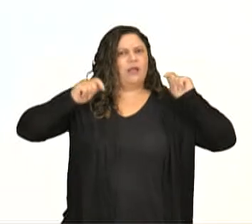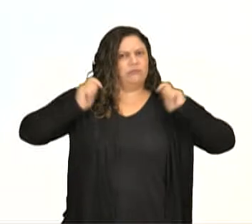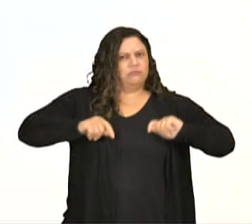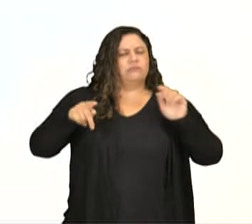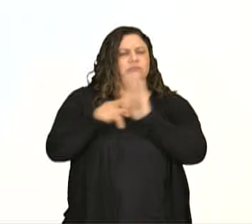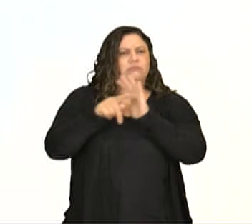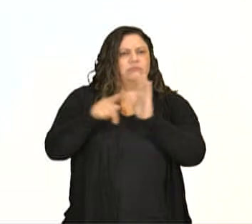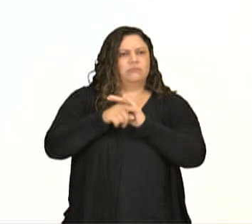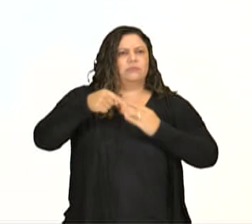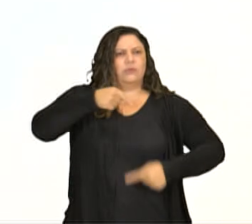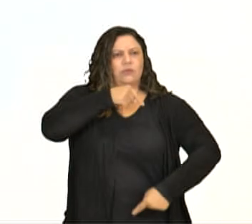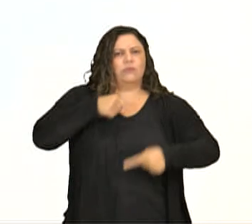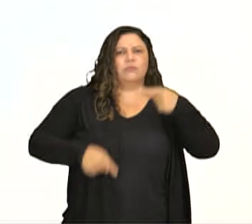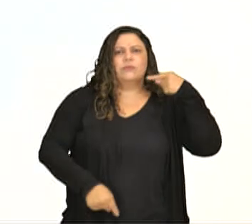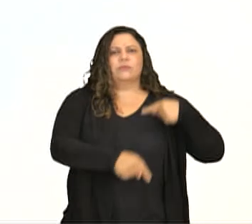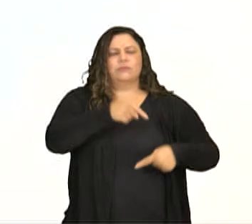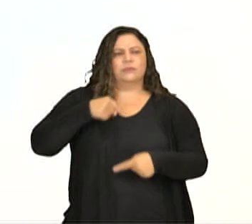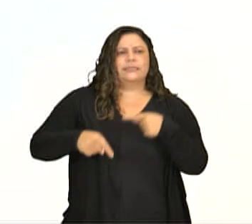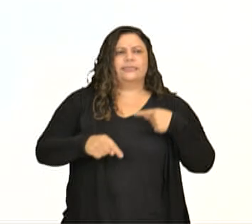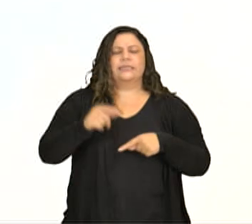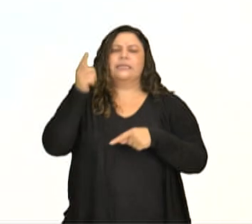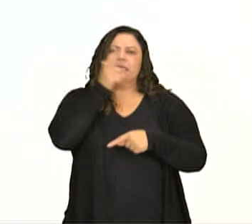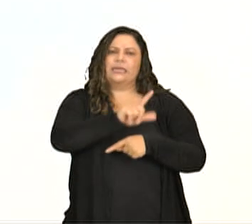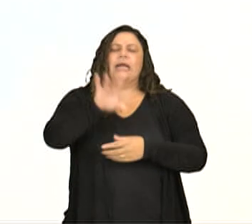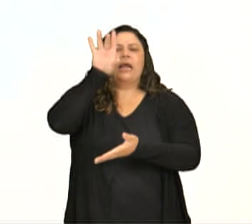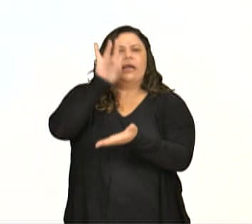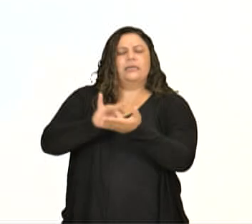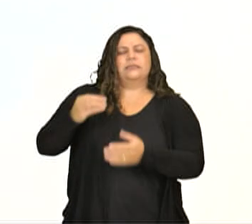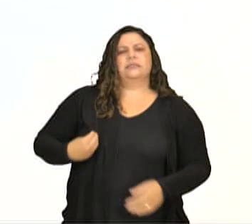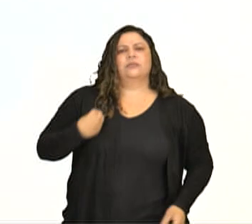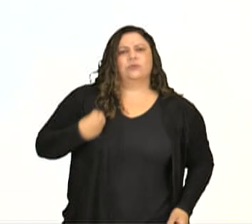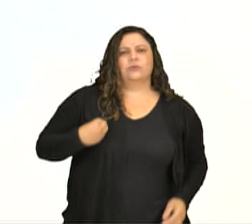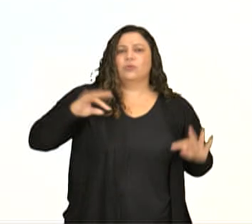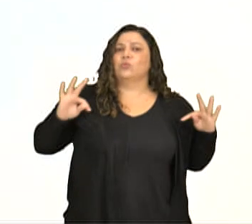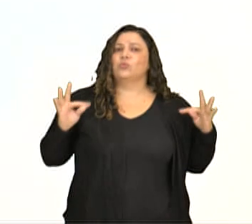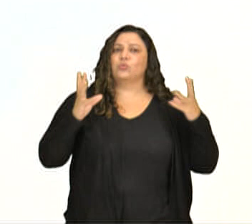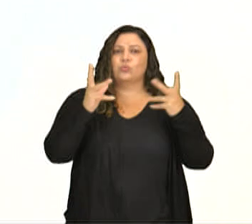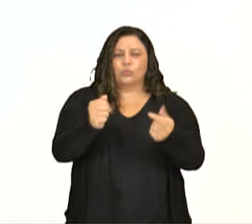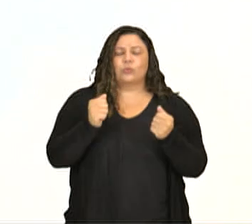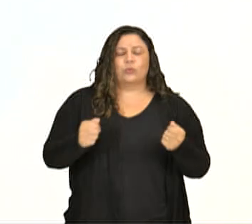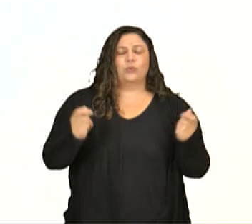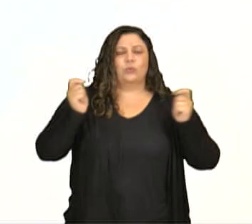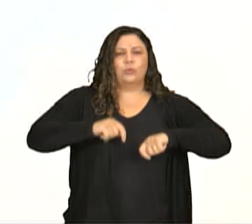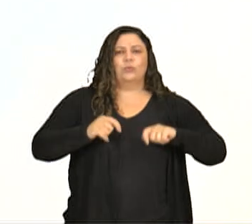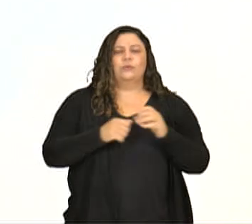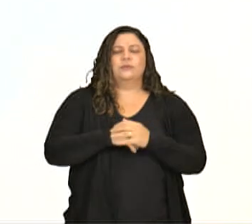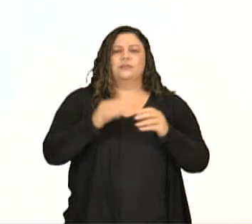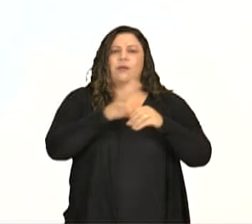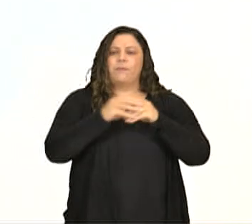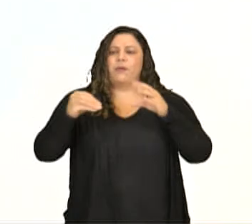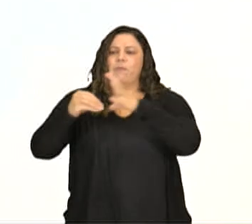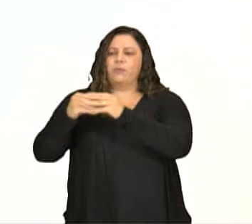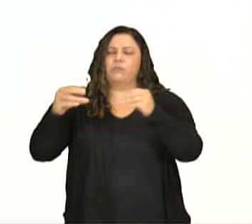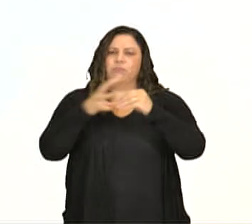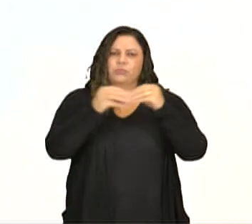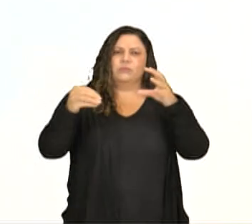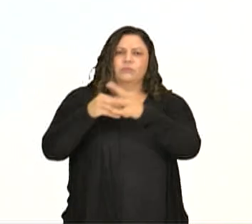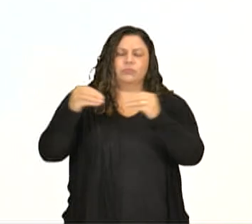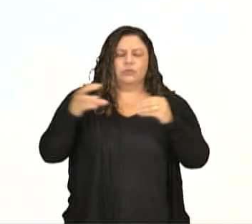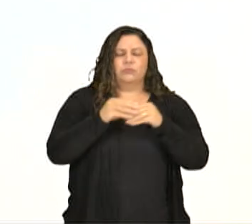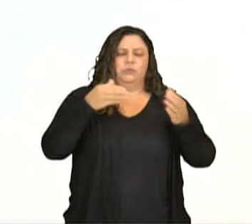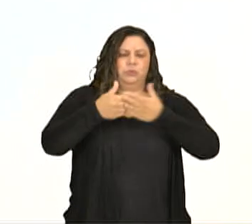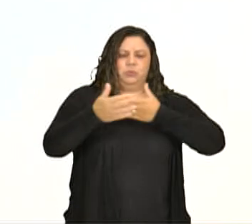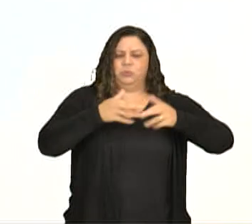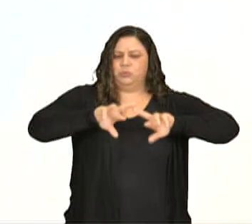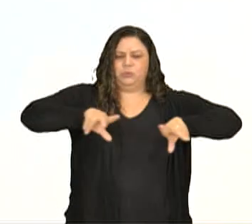que garante que ele seja considerado um ser vivo. Todos os seres vivos se reproduzem de alguma forma, sexuada